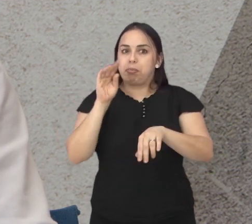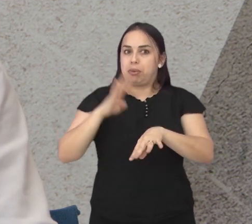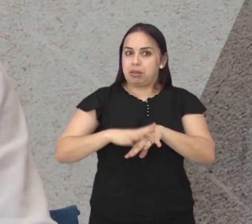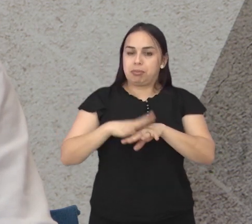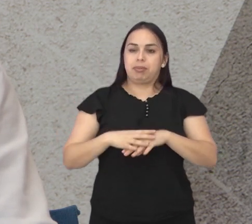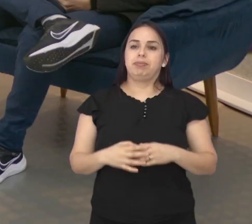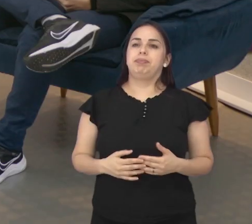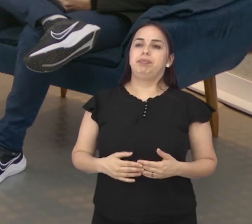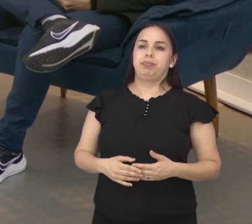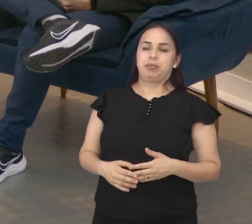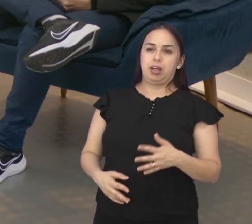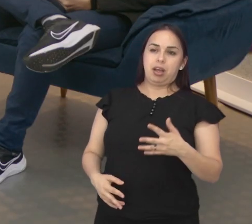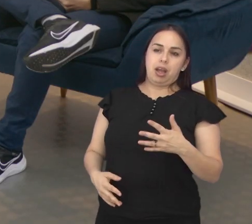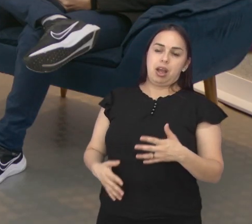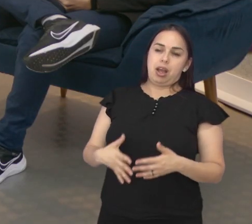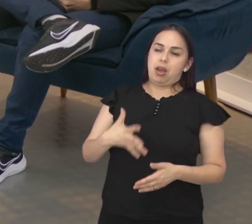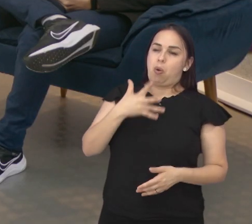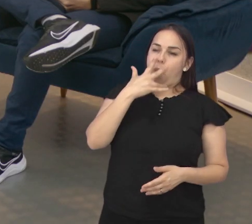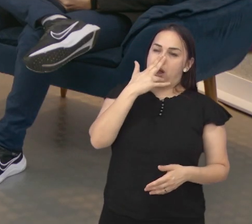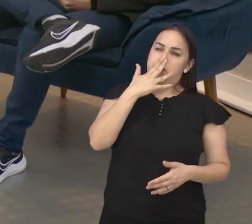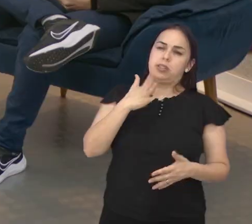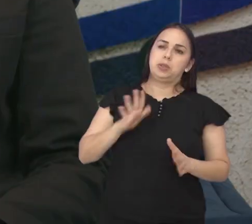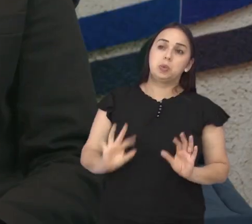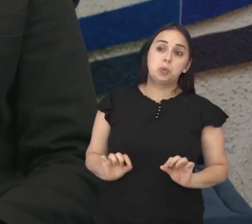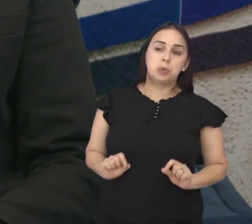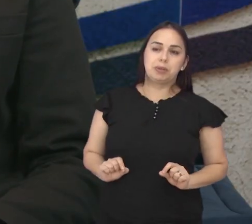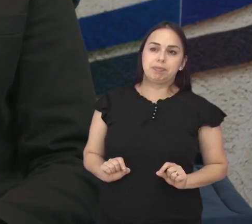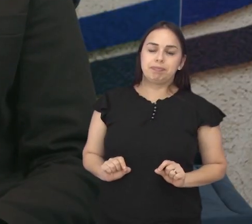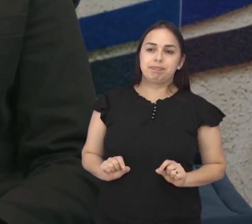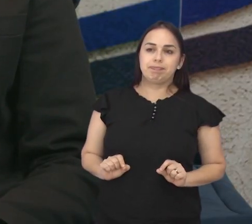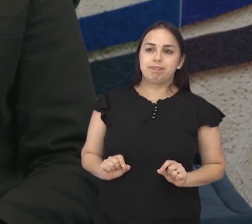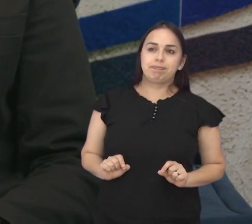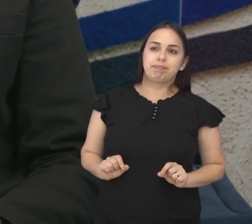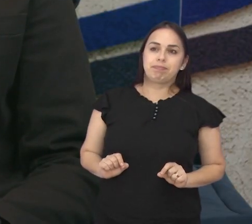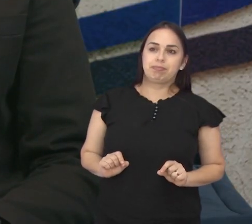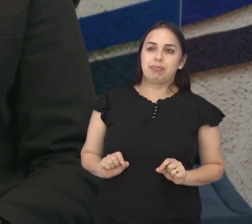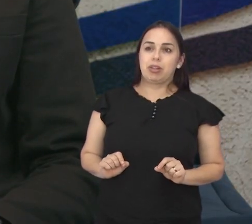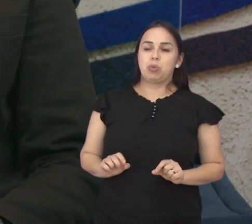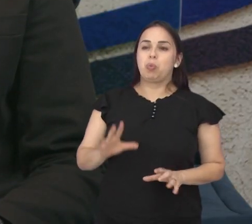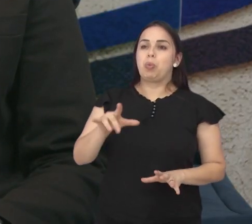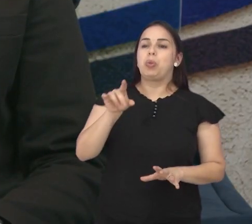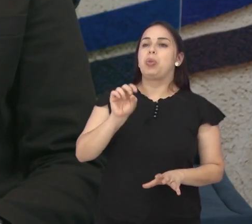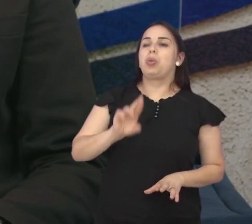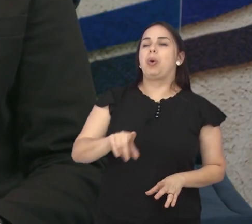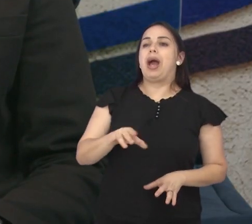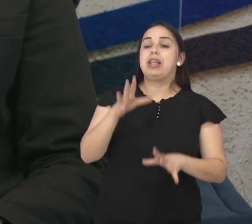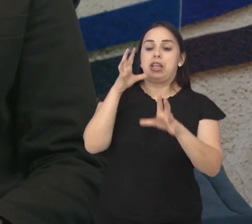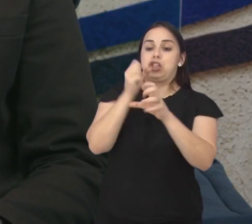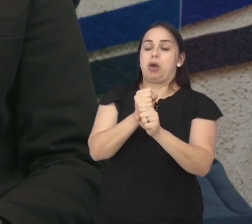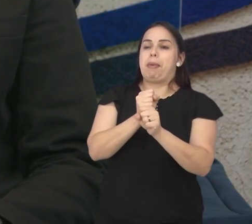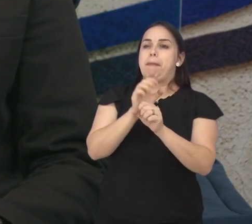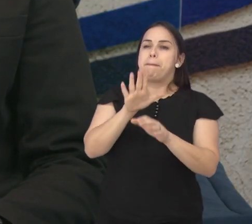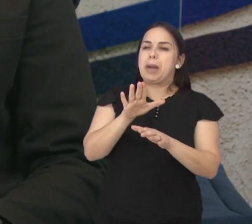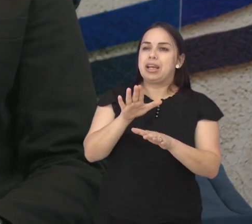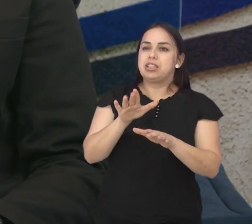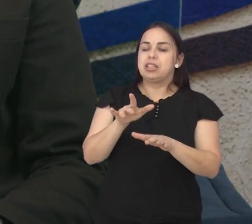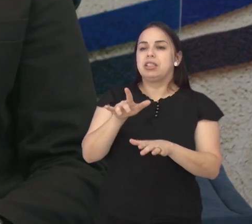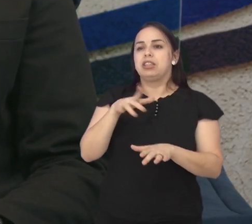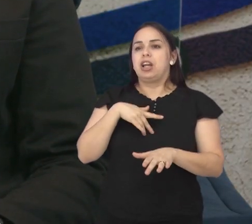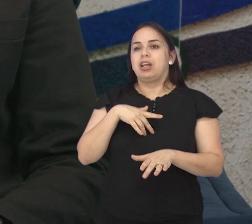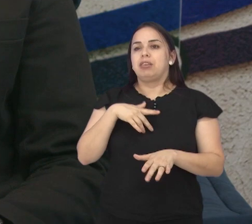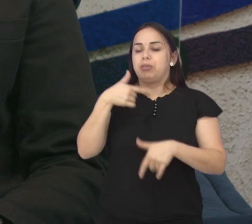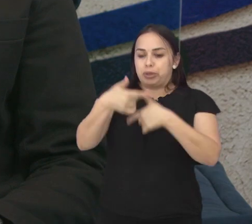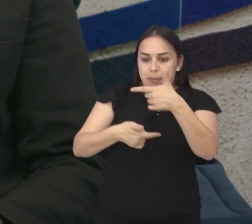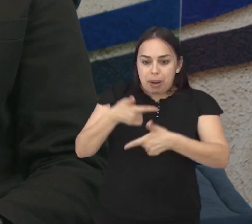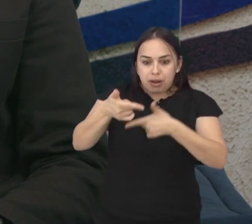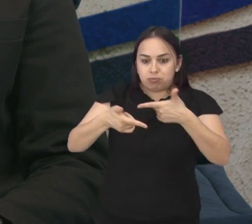de números, né? Eu acho que é uma questão de, às vezes não é nem uma conta, tudo mais, mas é uma questão, uma parte mais